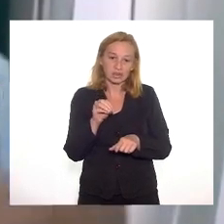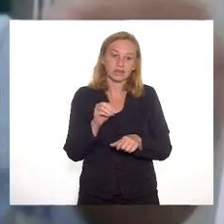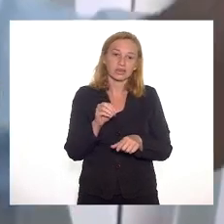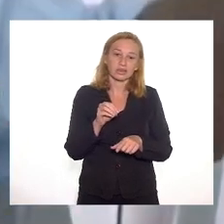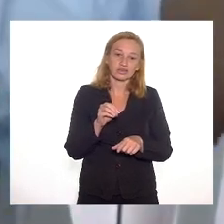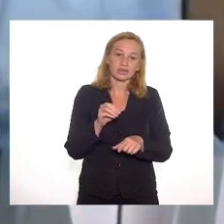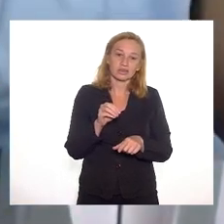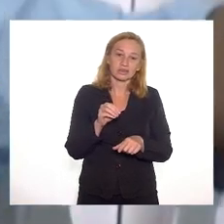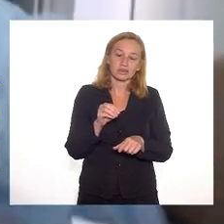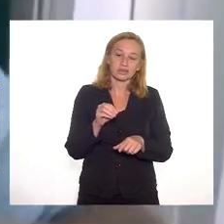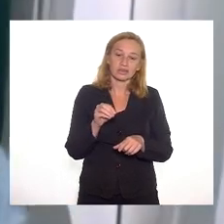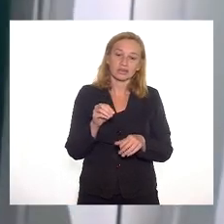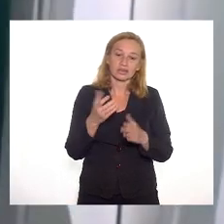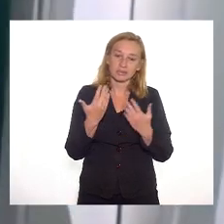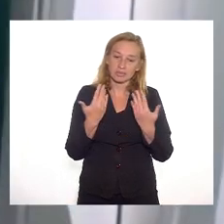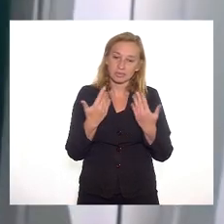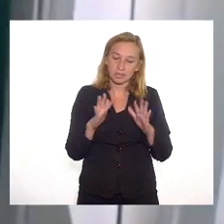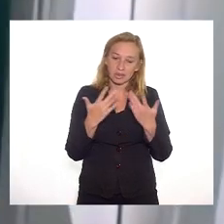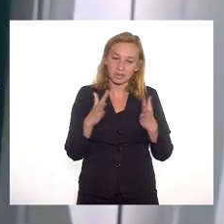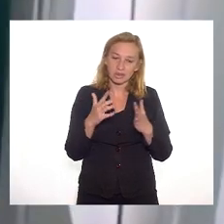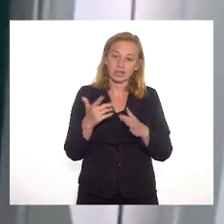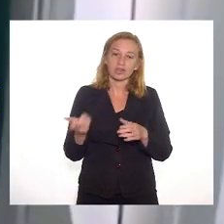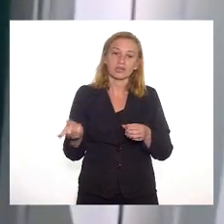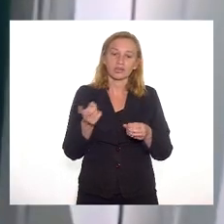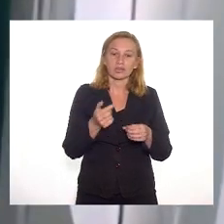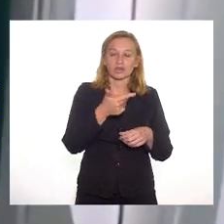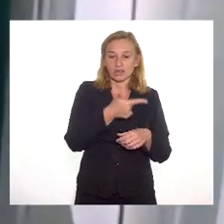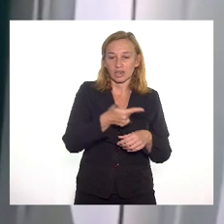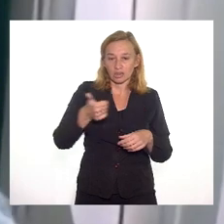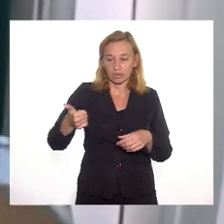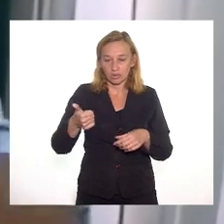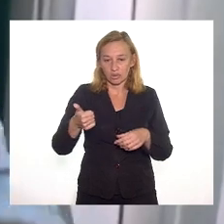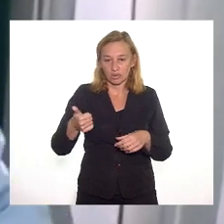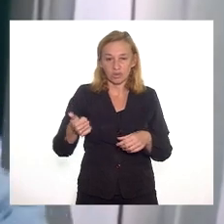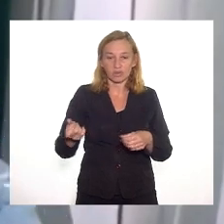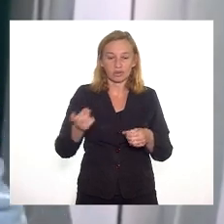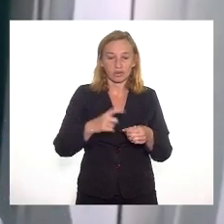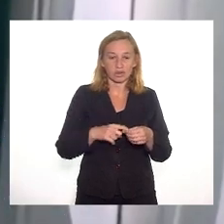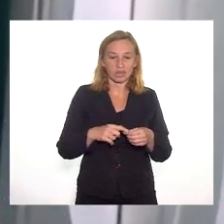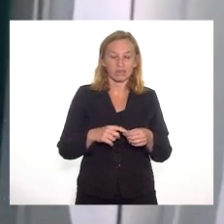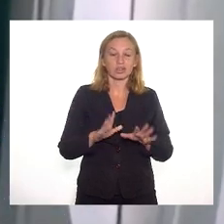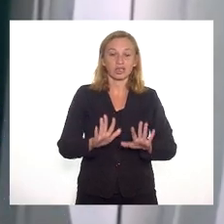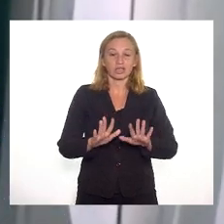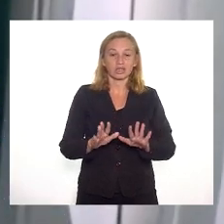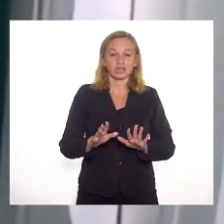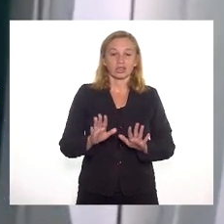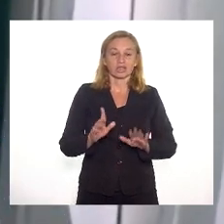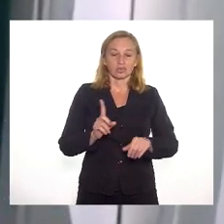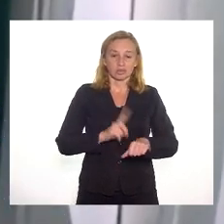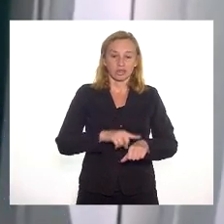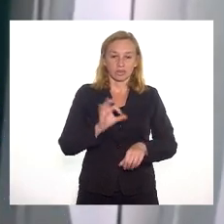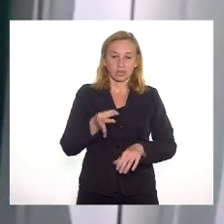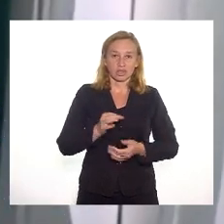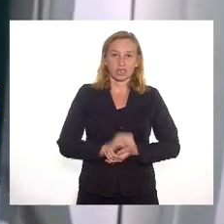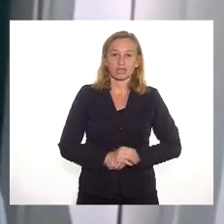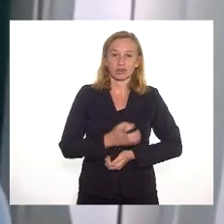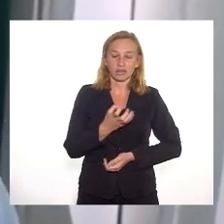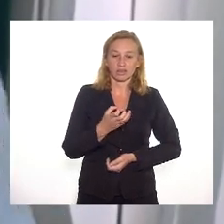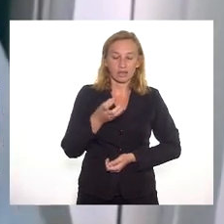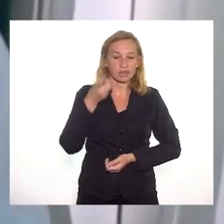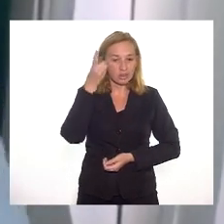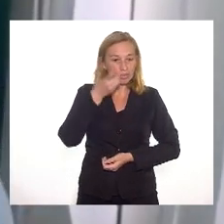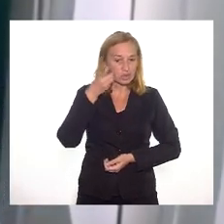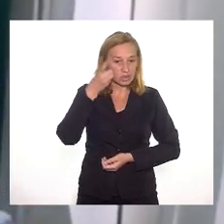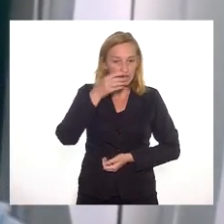aliás, consagradoramente reeleito em 2020. Bom, feitas essas notas, ainda no tempo que tenho, eu quero, deputada Tia